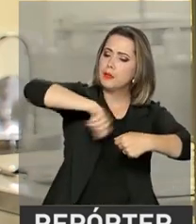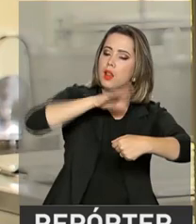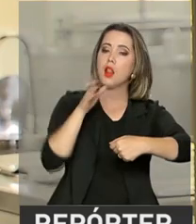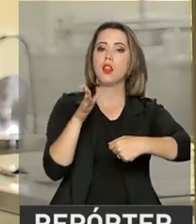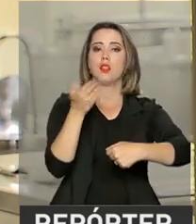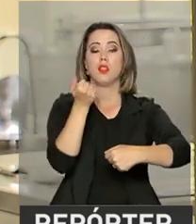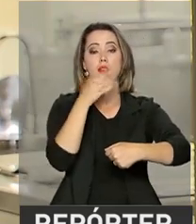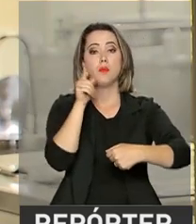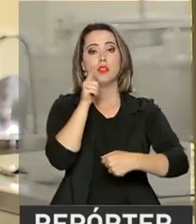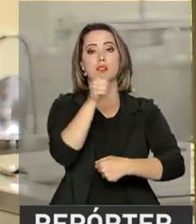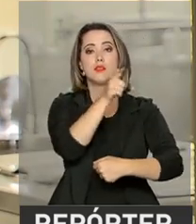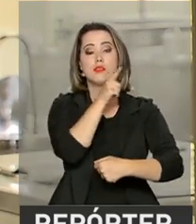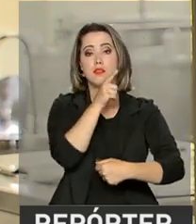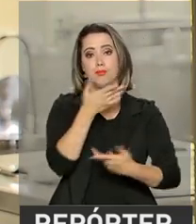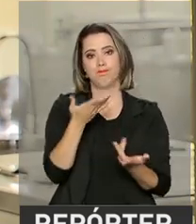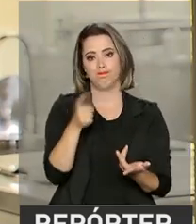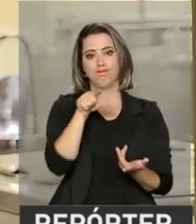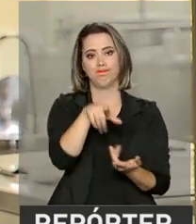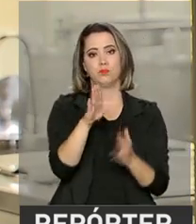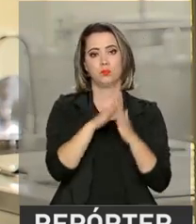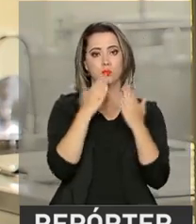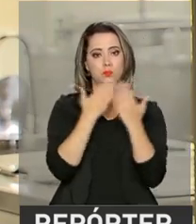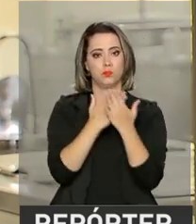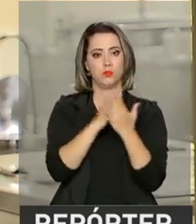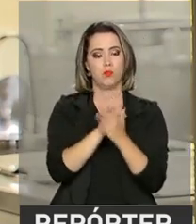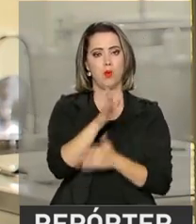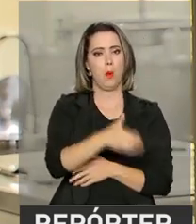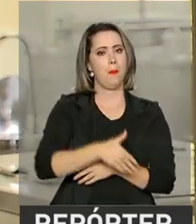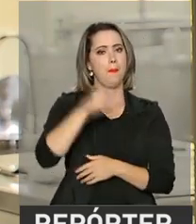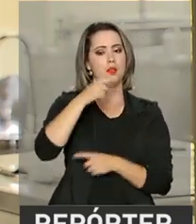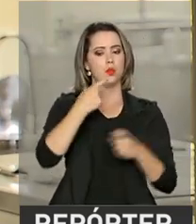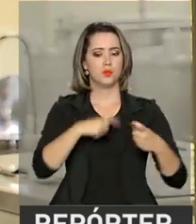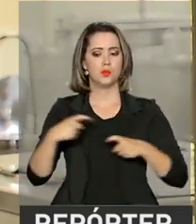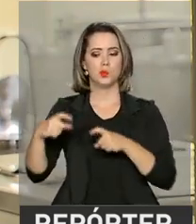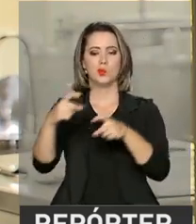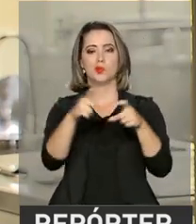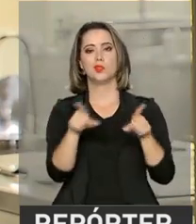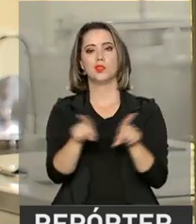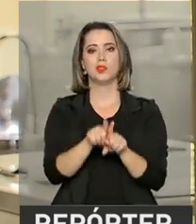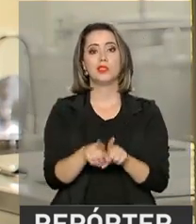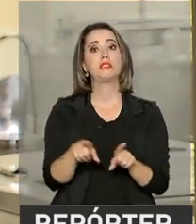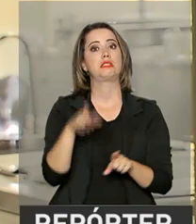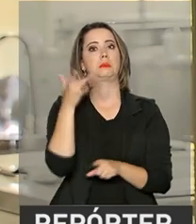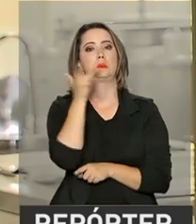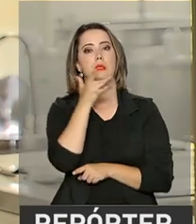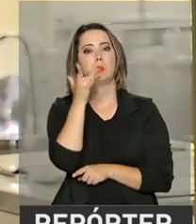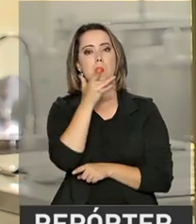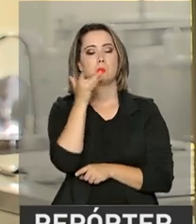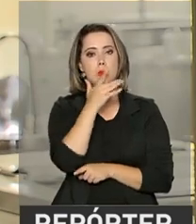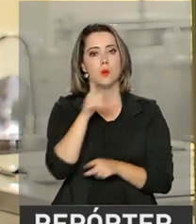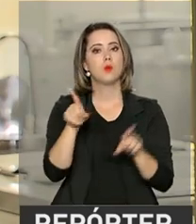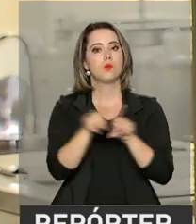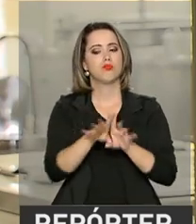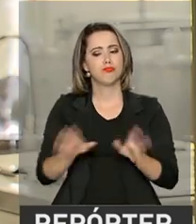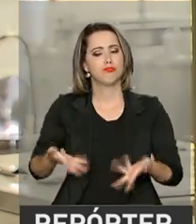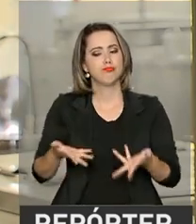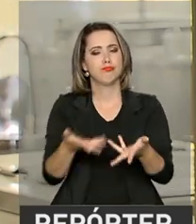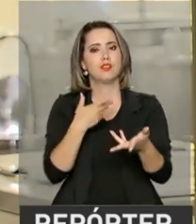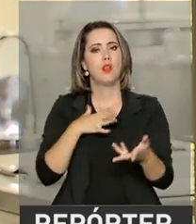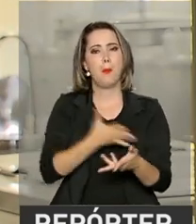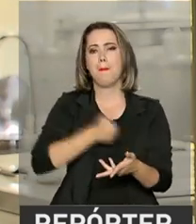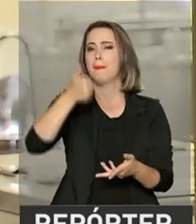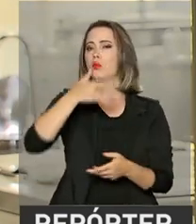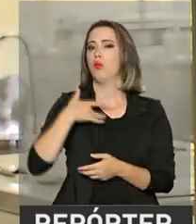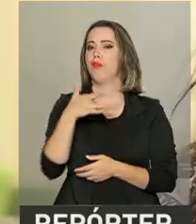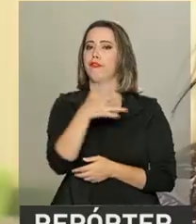Escolar. Vão ser selecionados os melhores pratos por região, que além de gostosos, também incentivem hábitos saudáveis